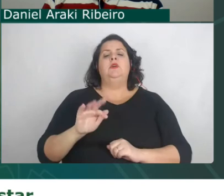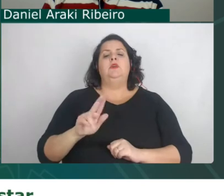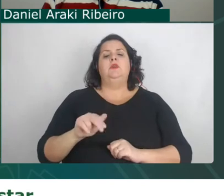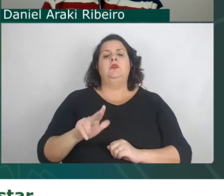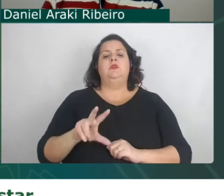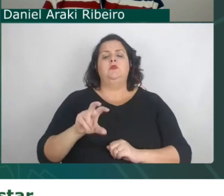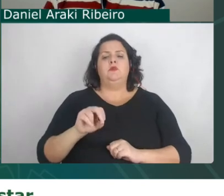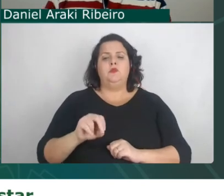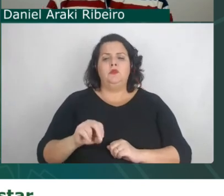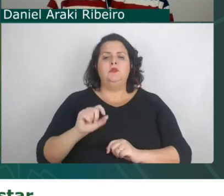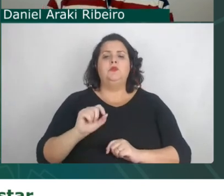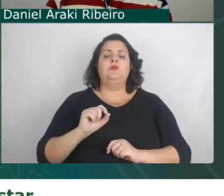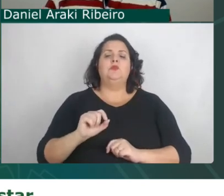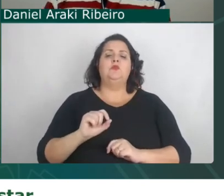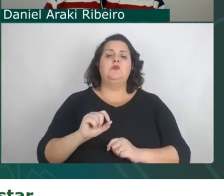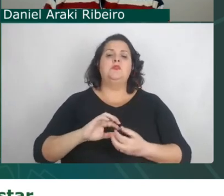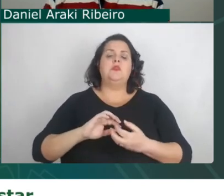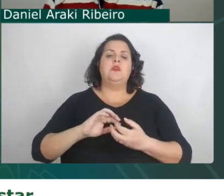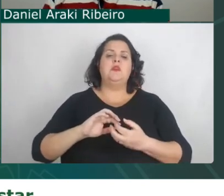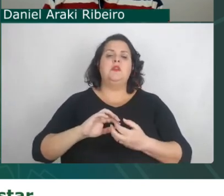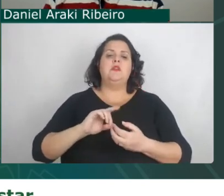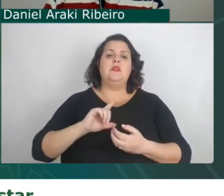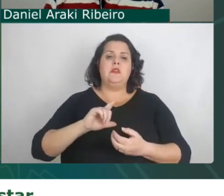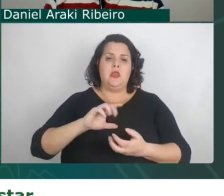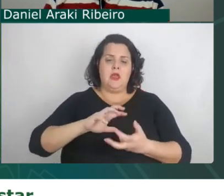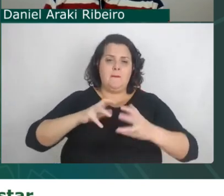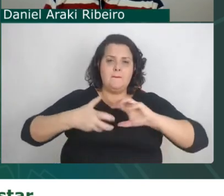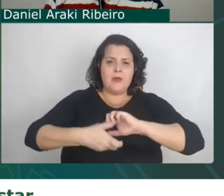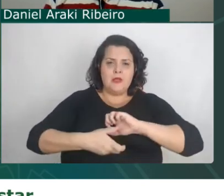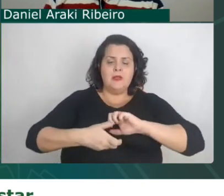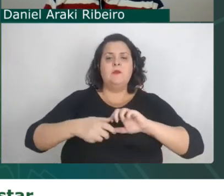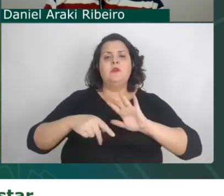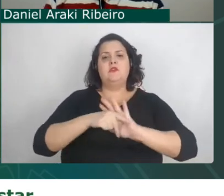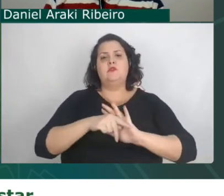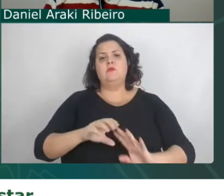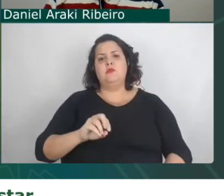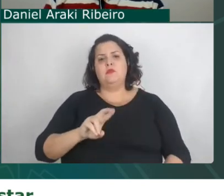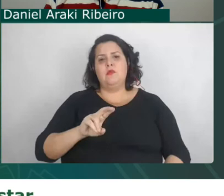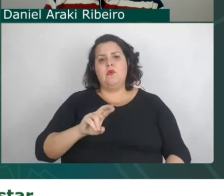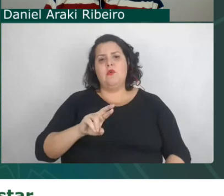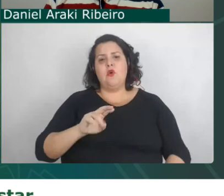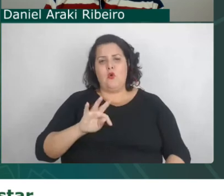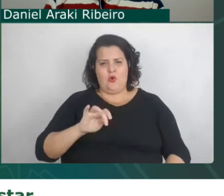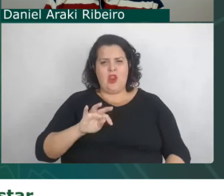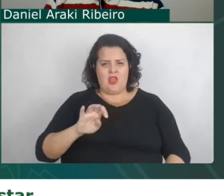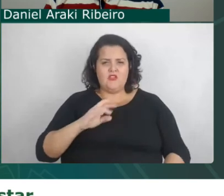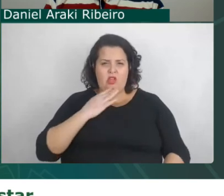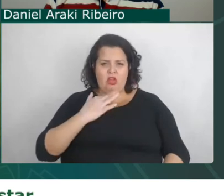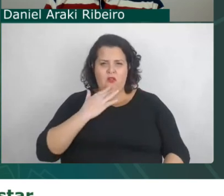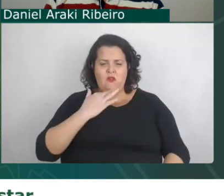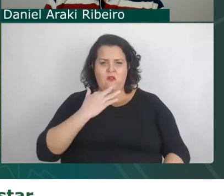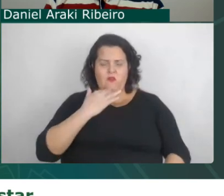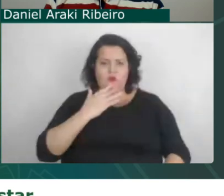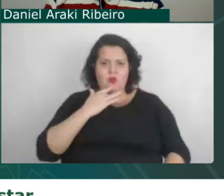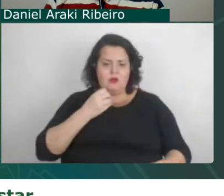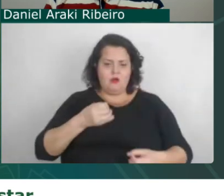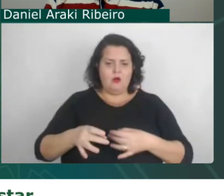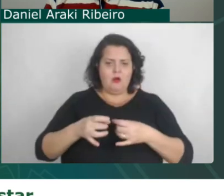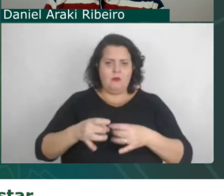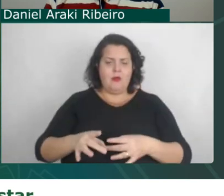esses corantes antes de serem descartados nos rios. Né? Então, eu acho que é o da ciência,